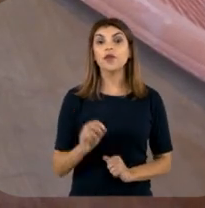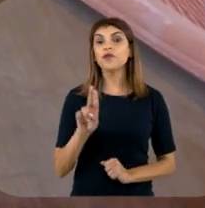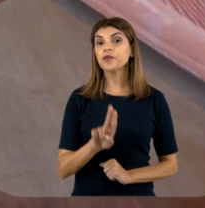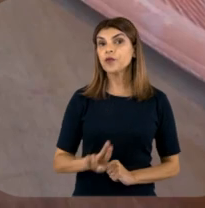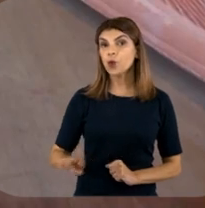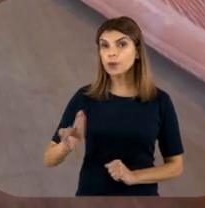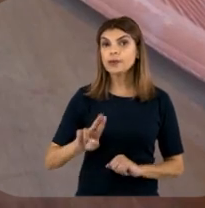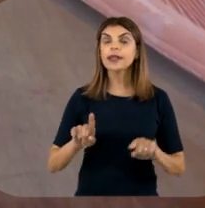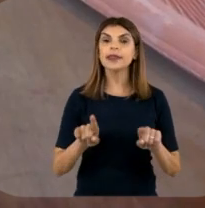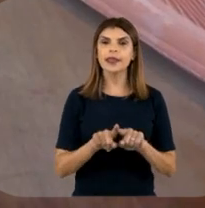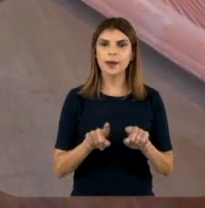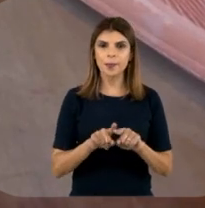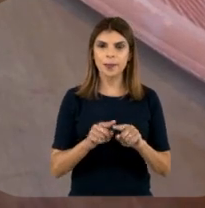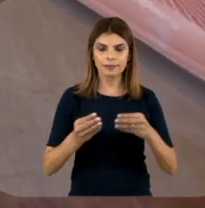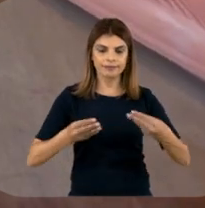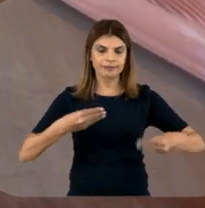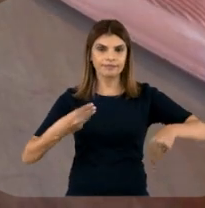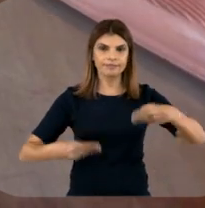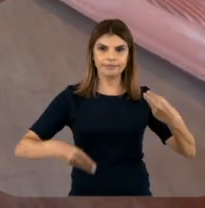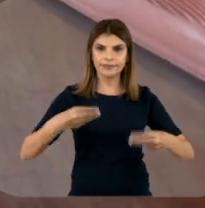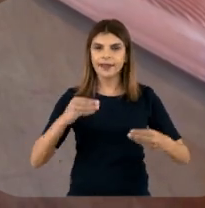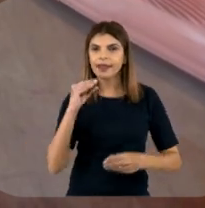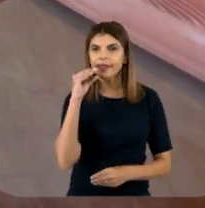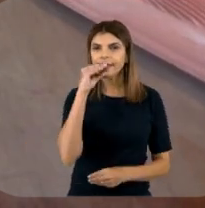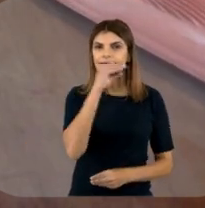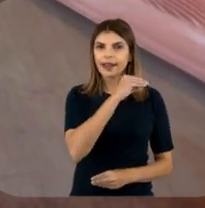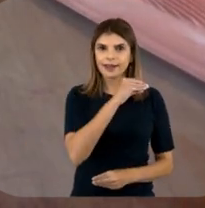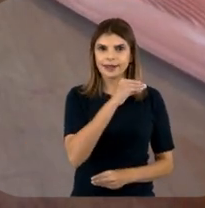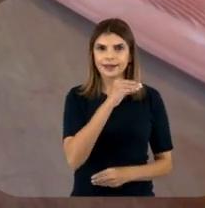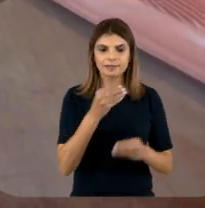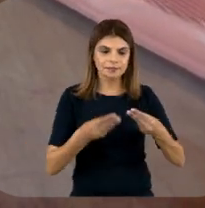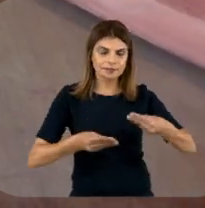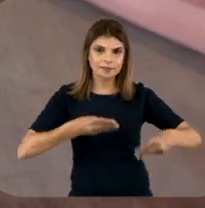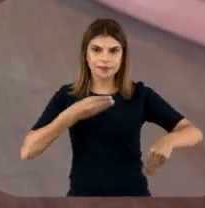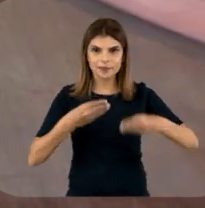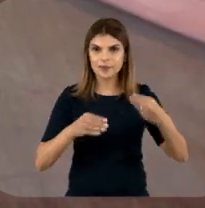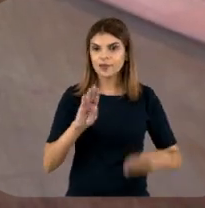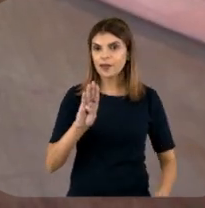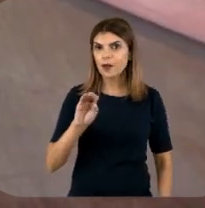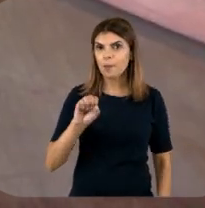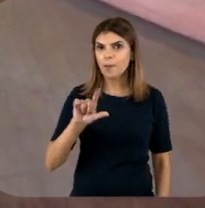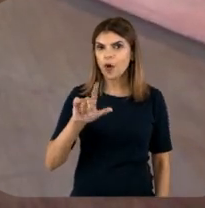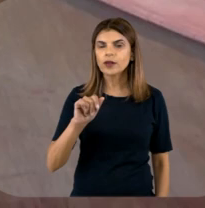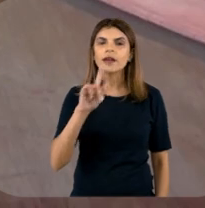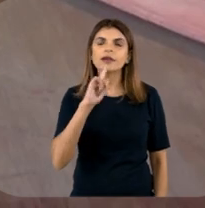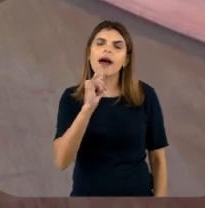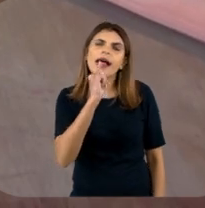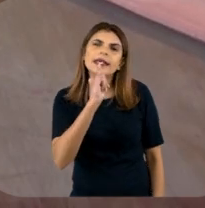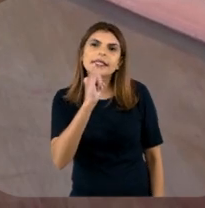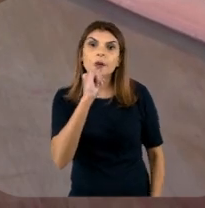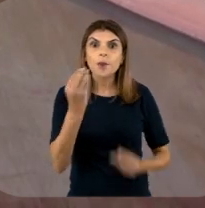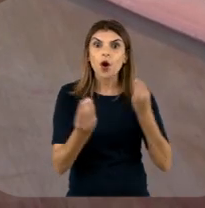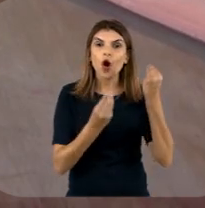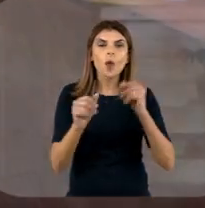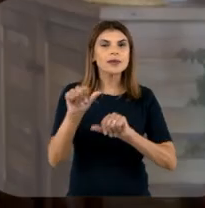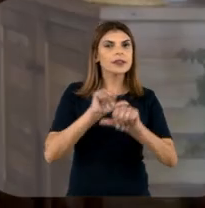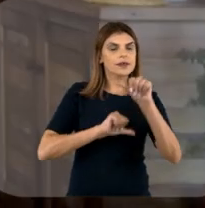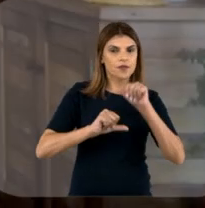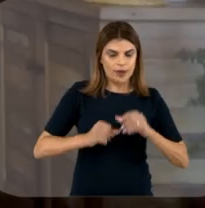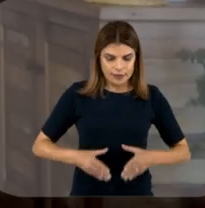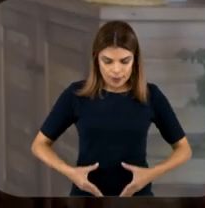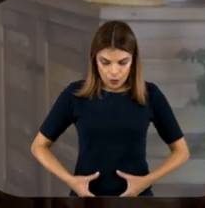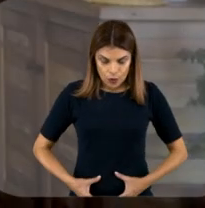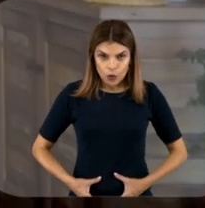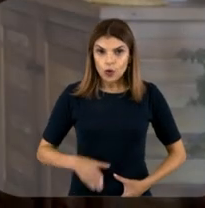vou utilizar uma bolsa térmica que vai fazer o modelo do nosso útero.